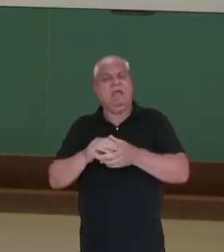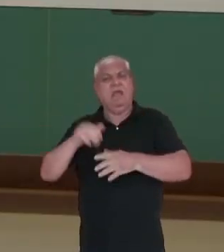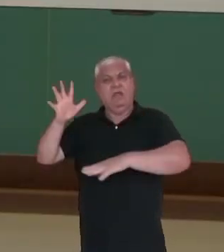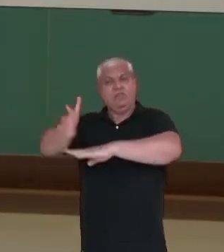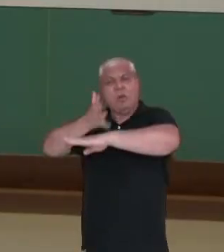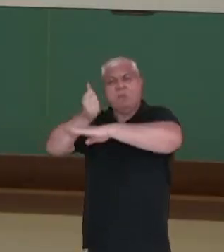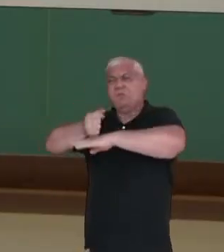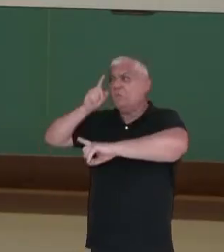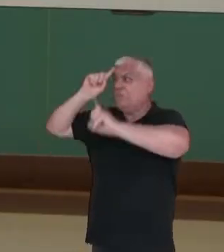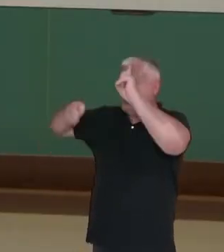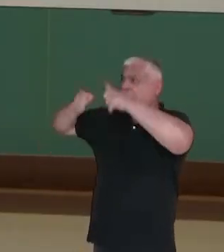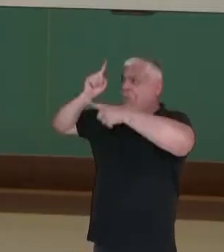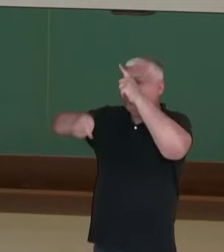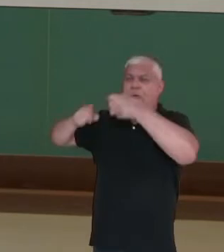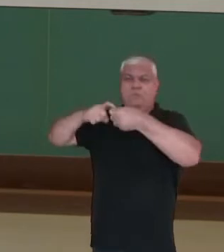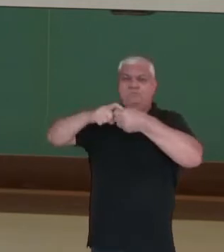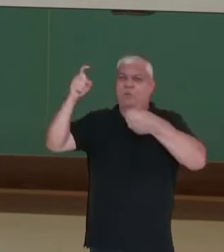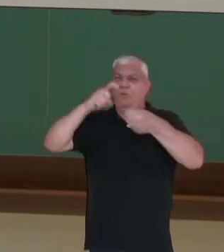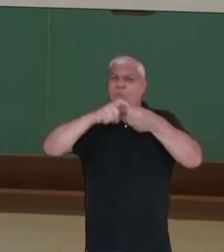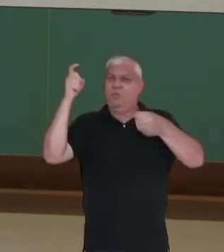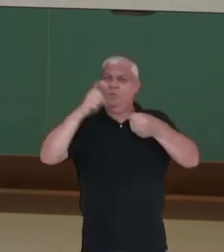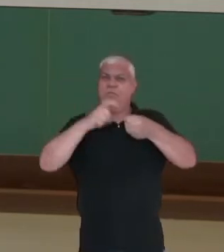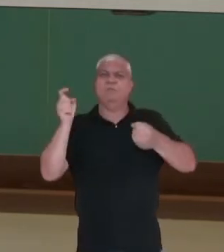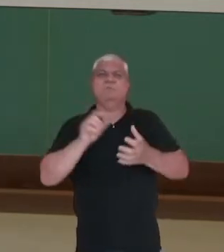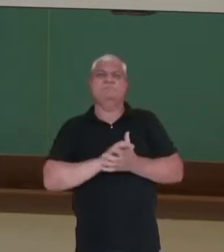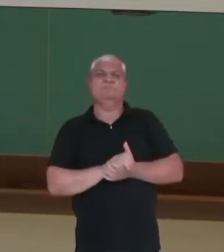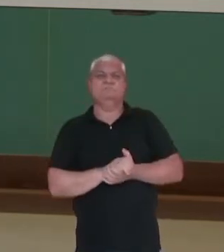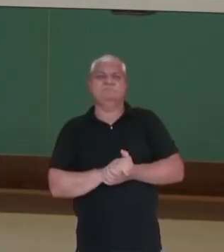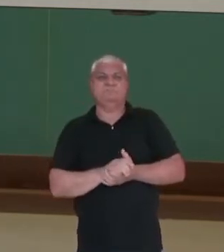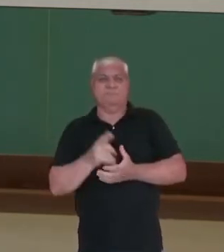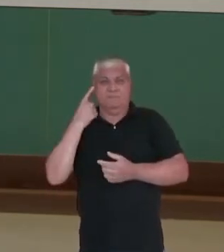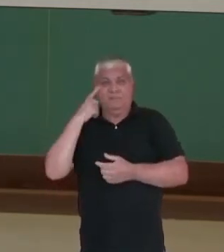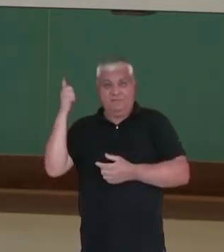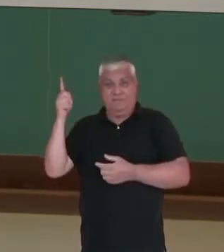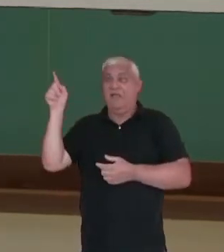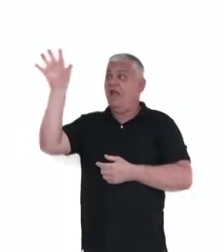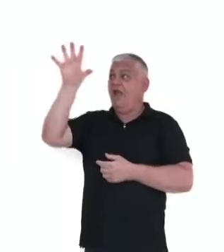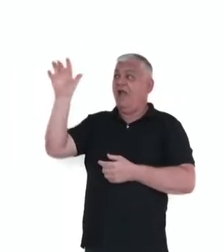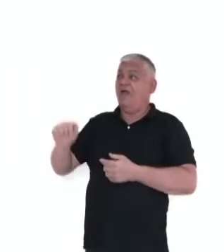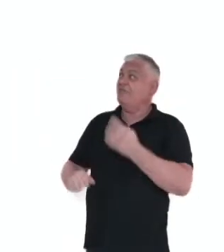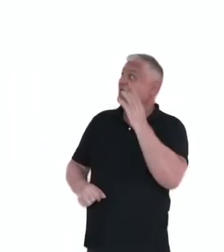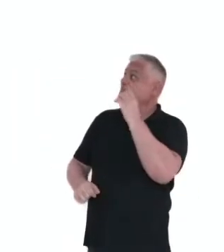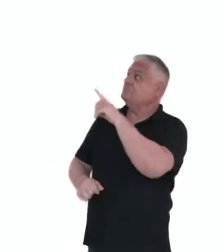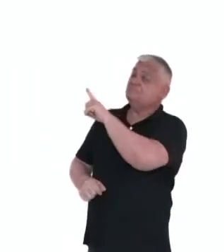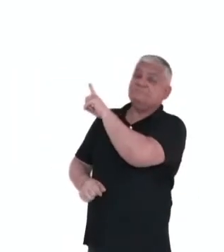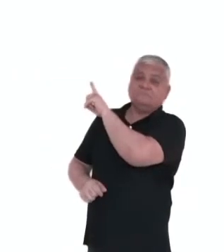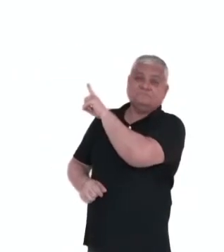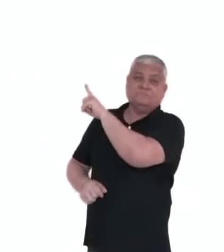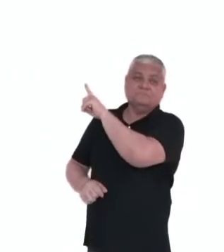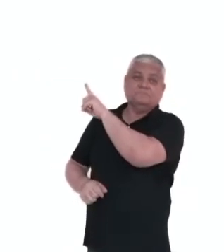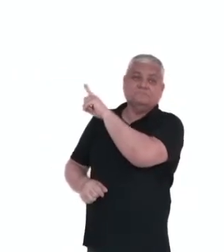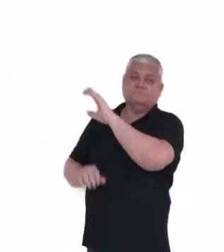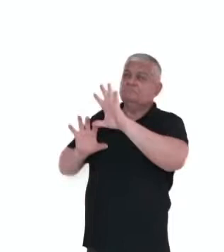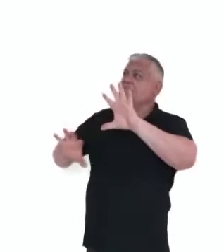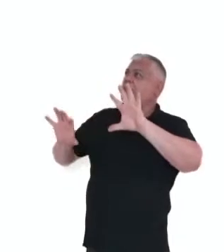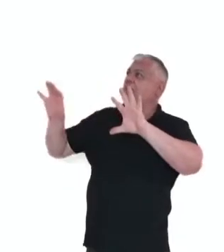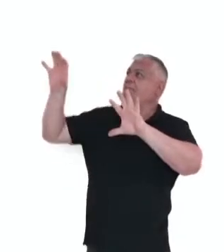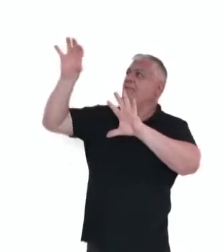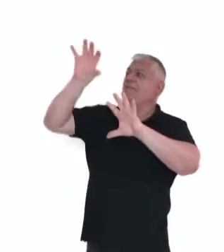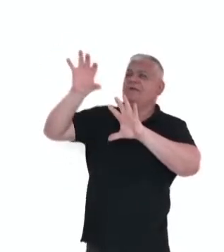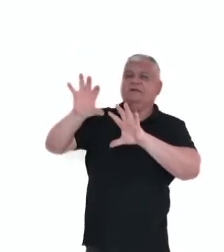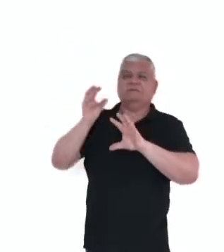de independência dos seus países colonizadores, ok? Então tá aqui ó, a tentativa aí de manter as colônias ainda, né?